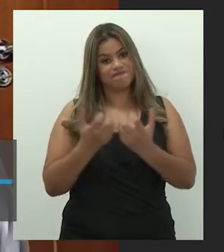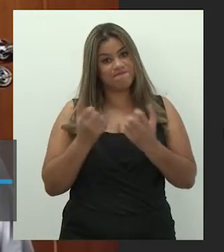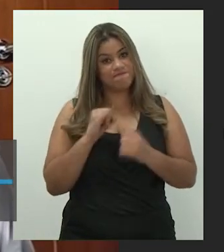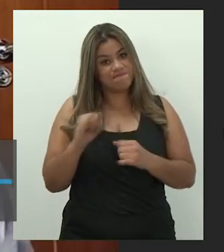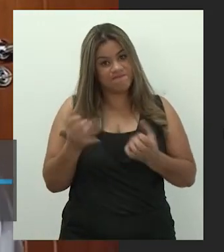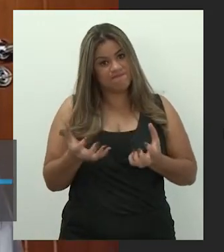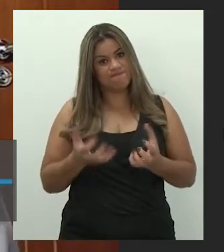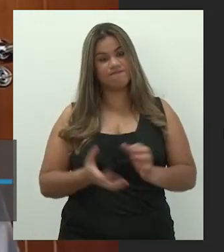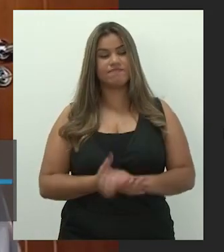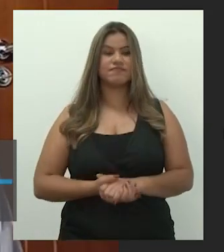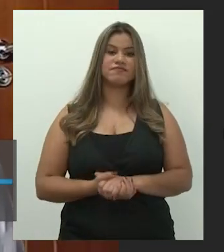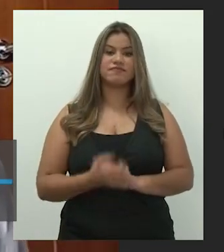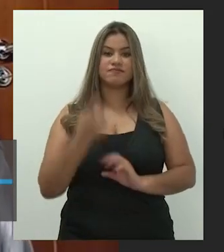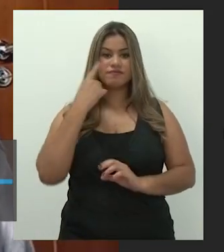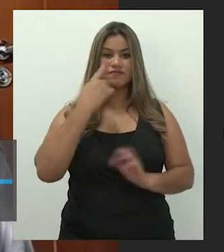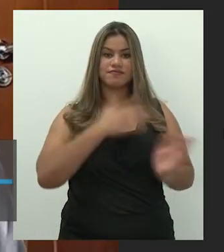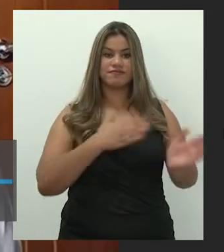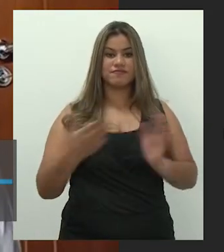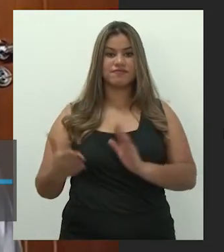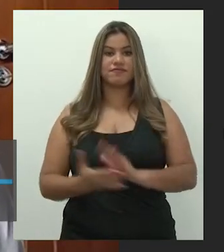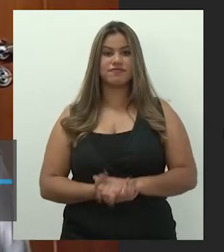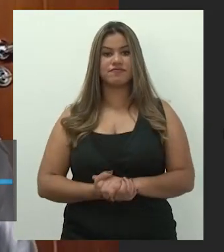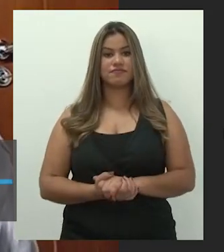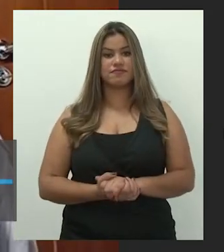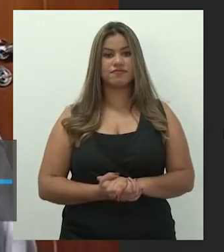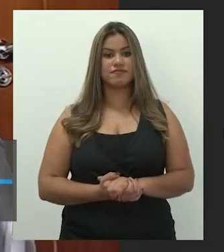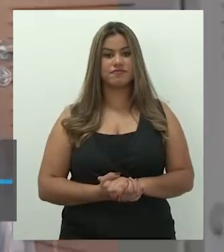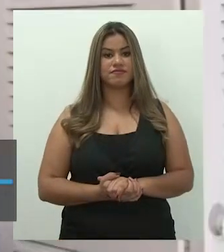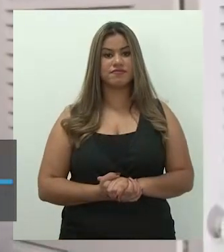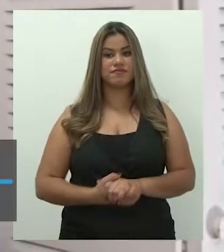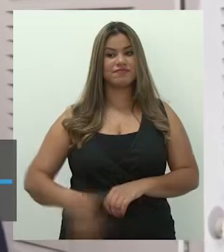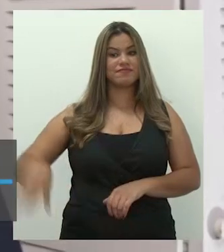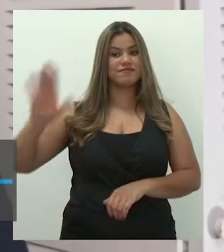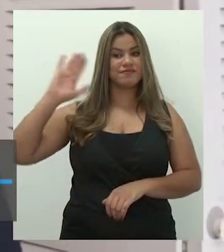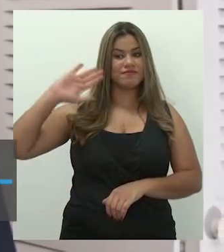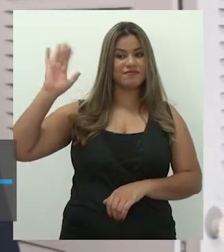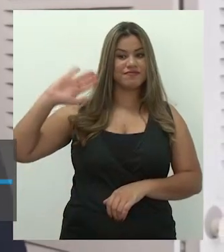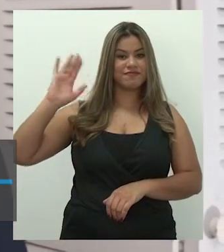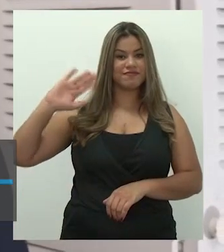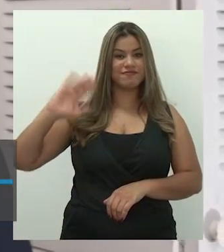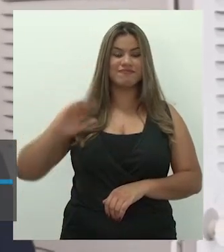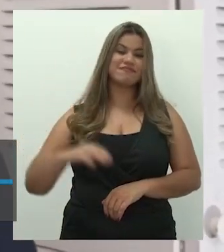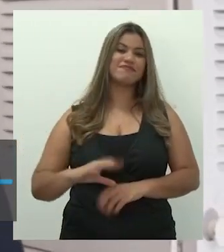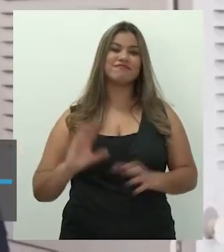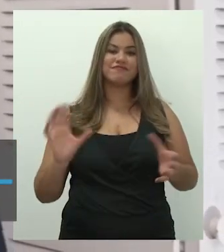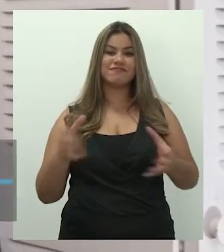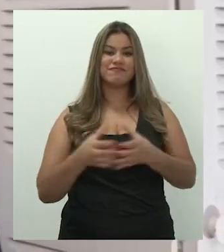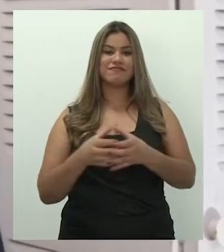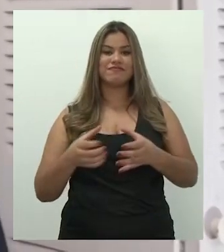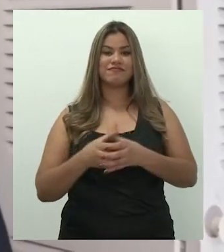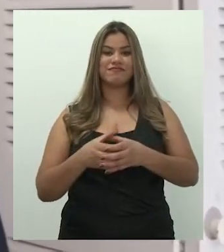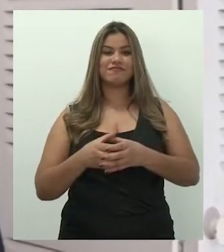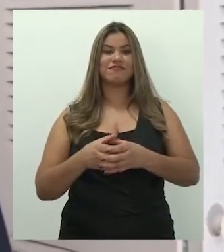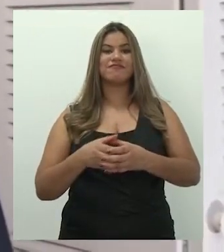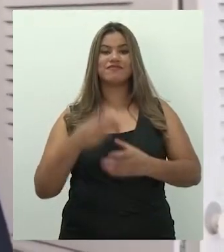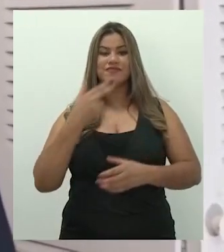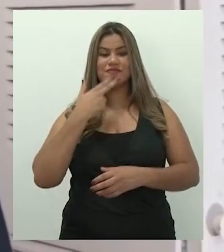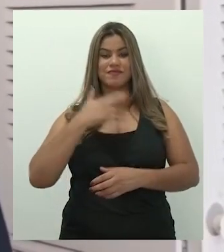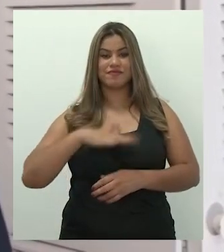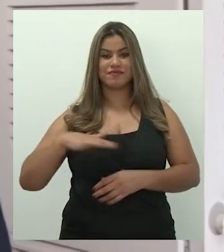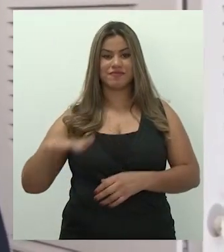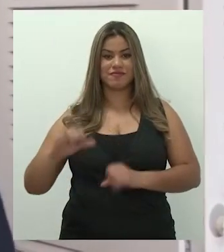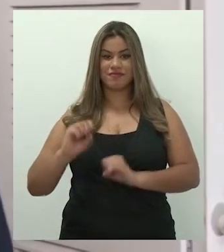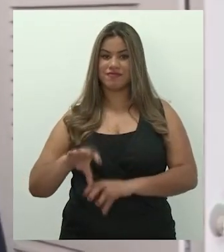pessoal? Pode passar o vídeo. Olá, pessoal! A equipe dos anos iniciais decidiu gravar